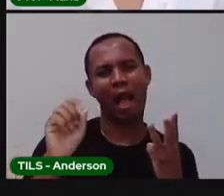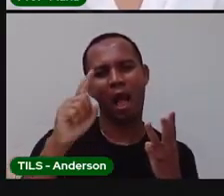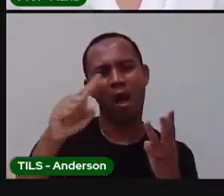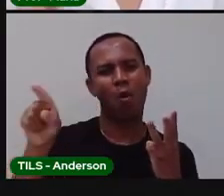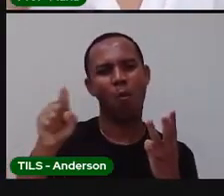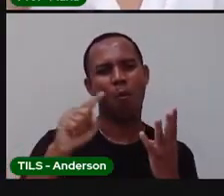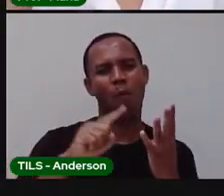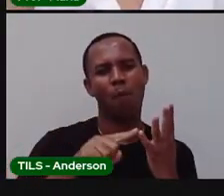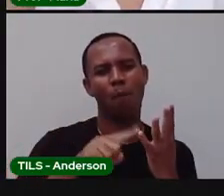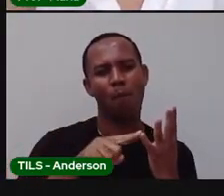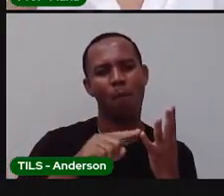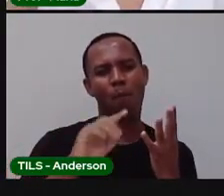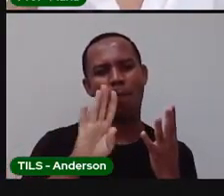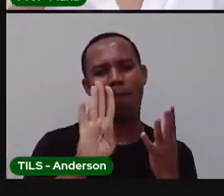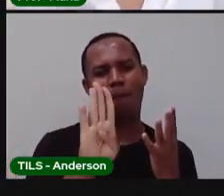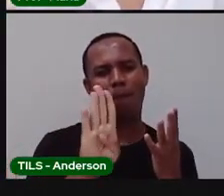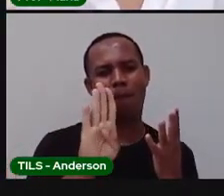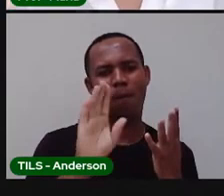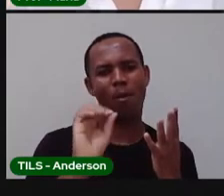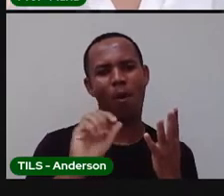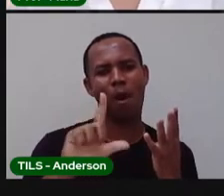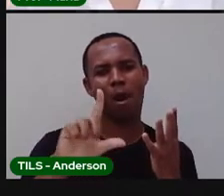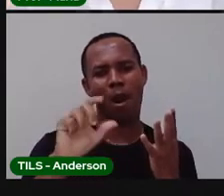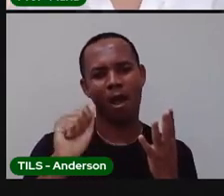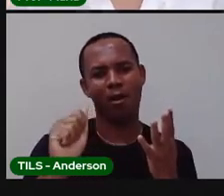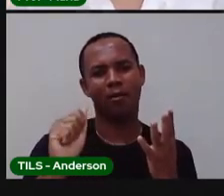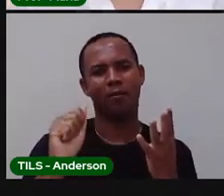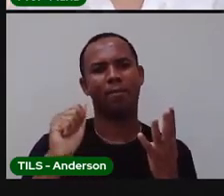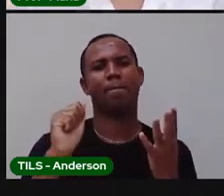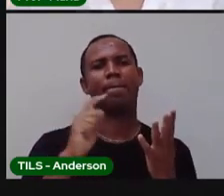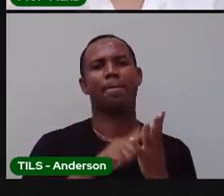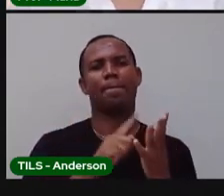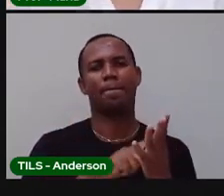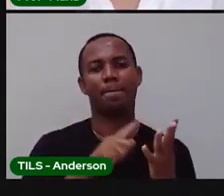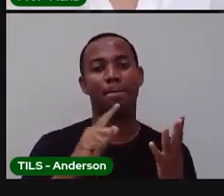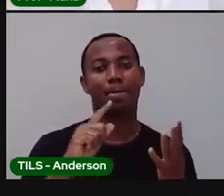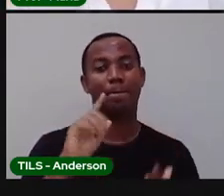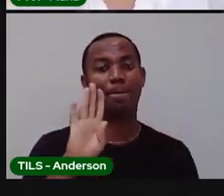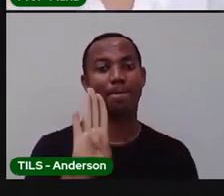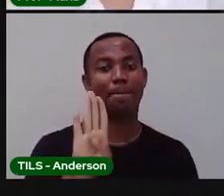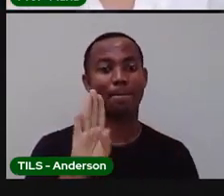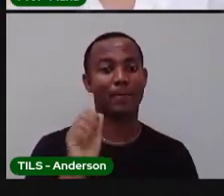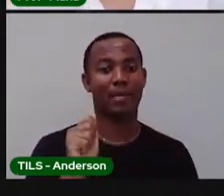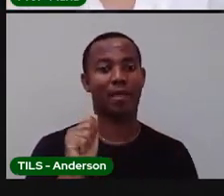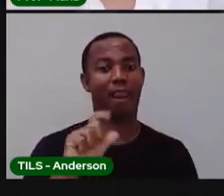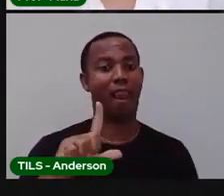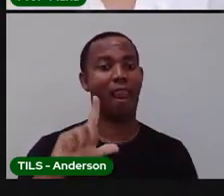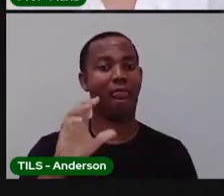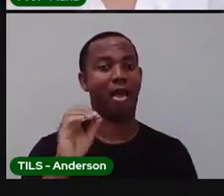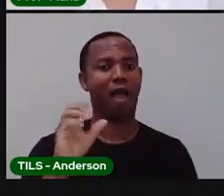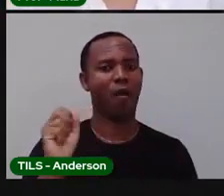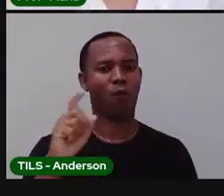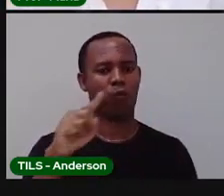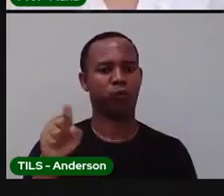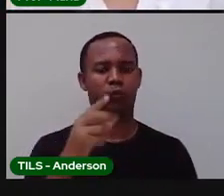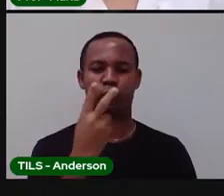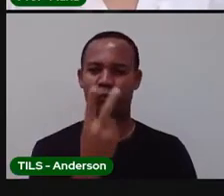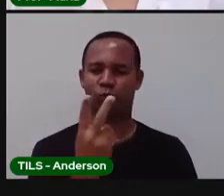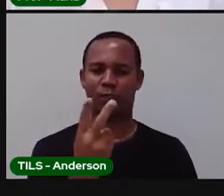o quê? Duas. Duas. Sílabas. Né? Vamos seguindo aqui.